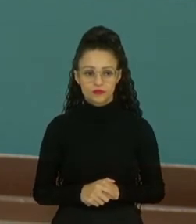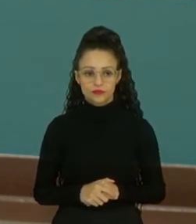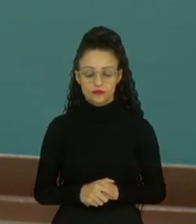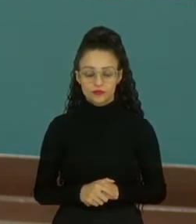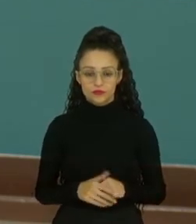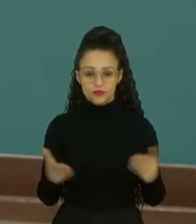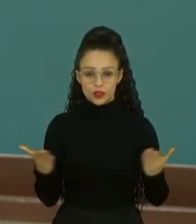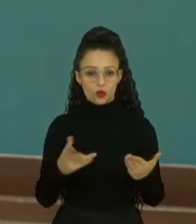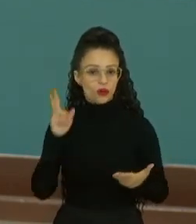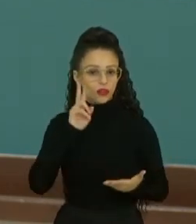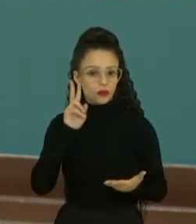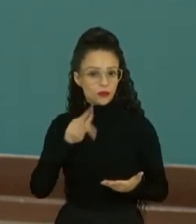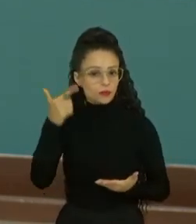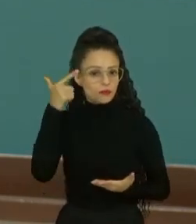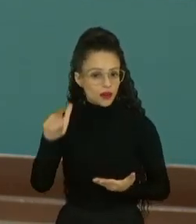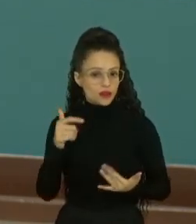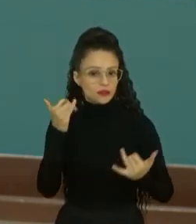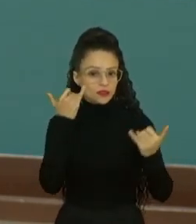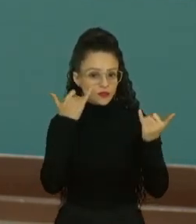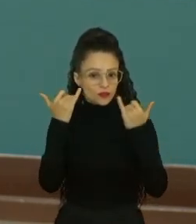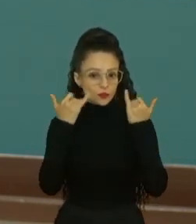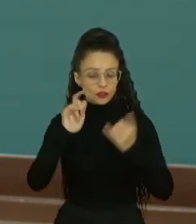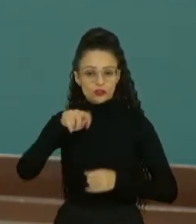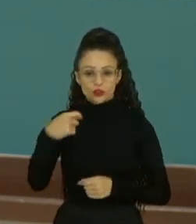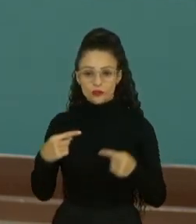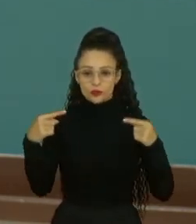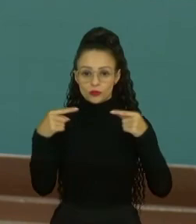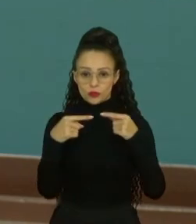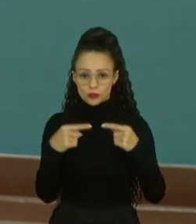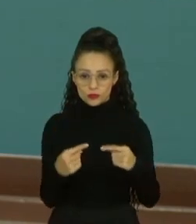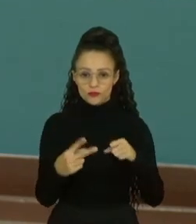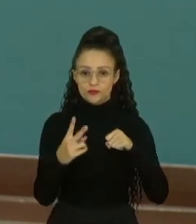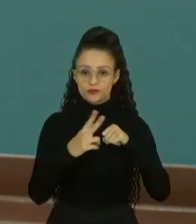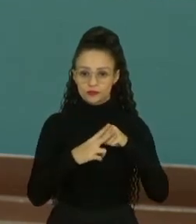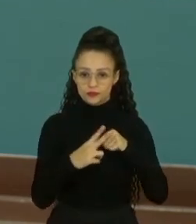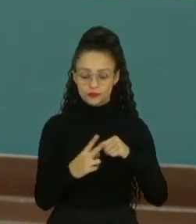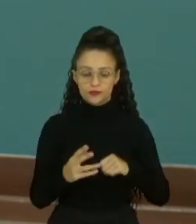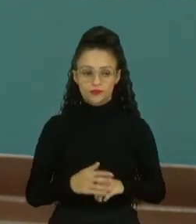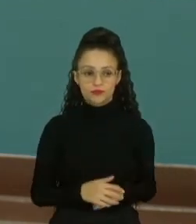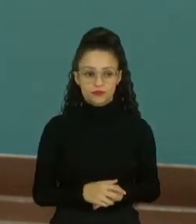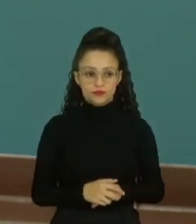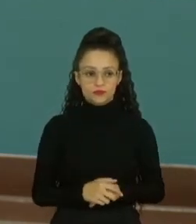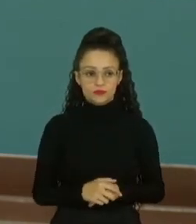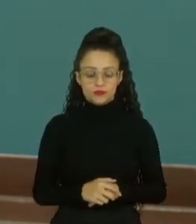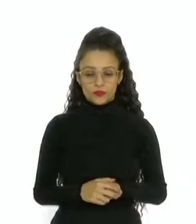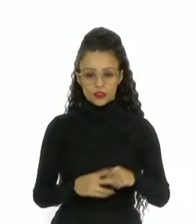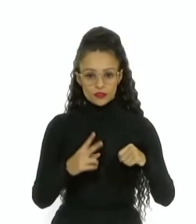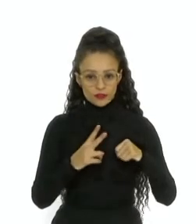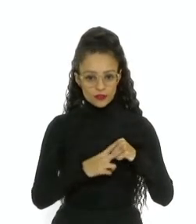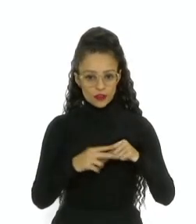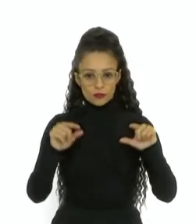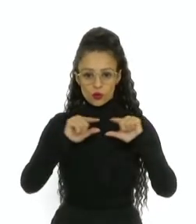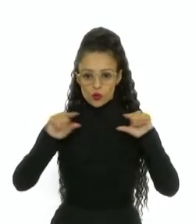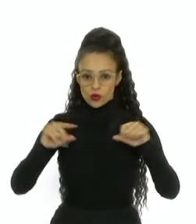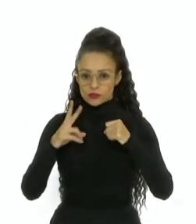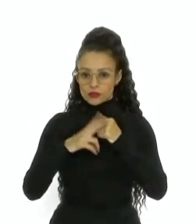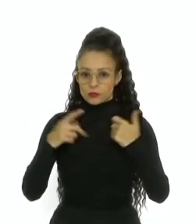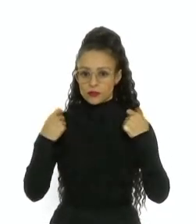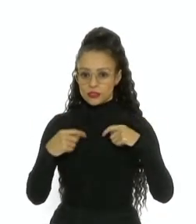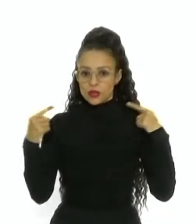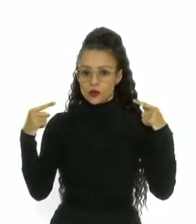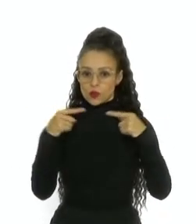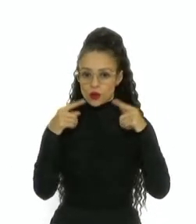Agora vamos relembrar mais algumas informações sobre a concordância verbal. Então, o verbo de uma oração, ele deve